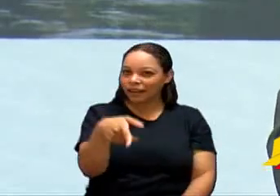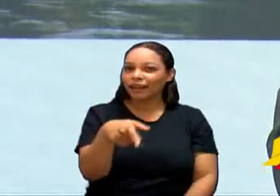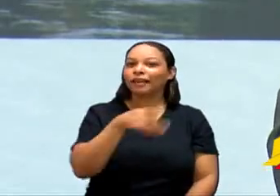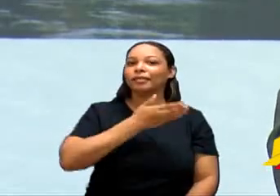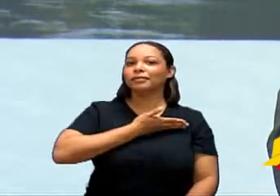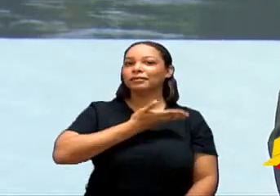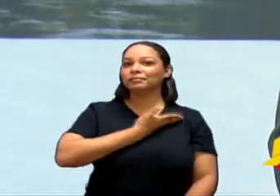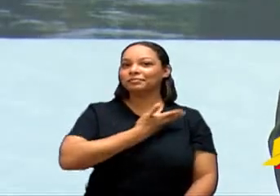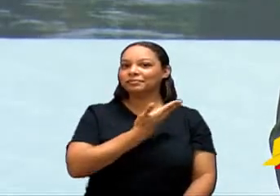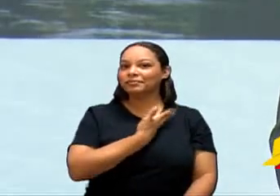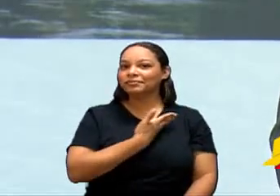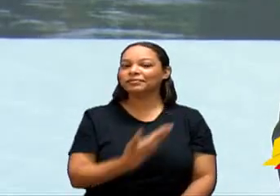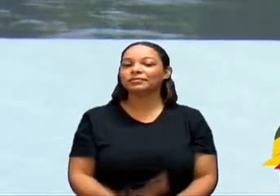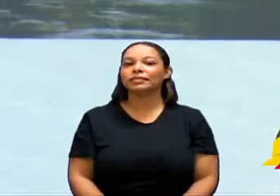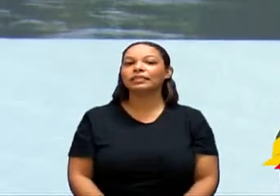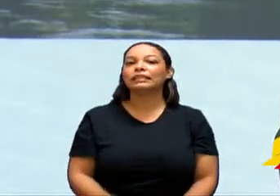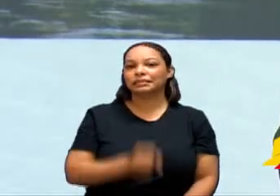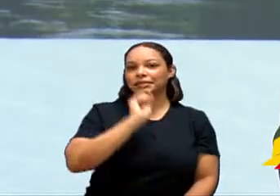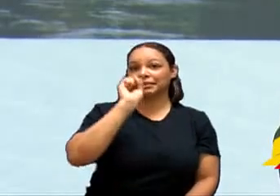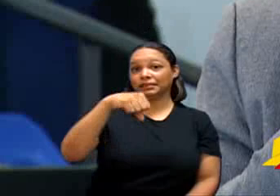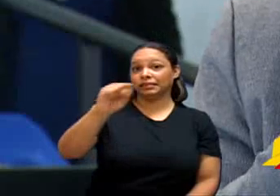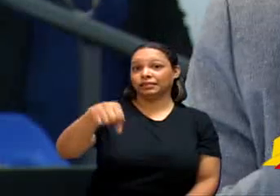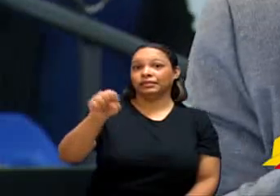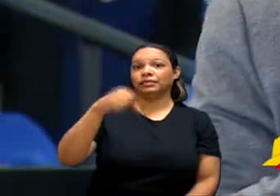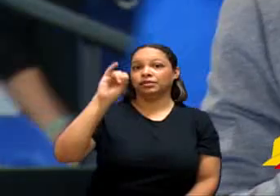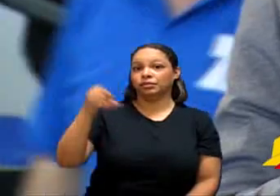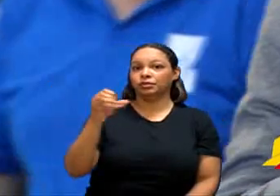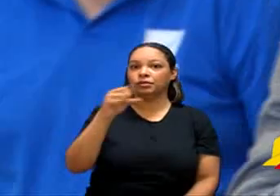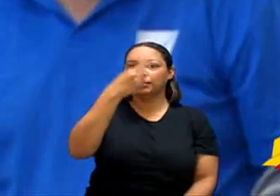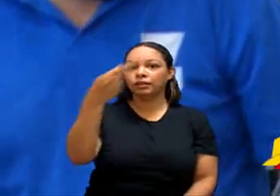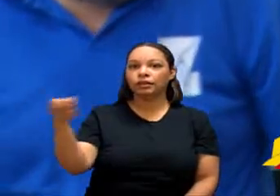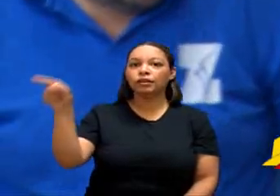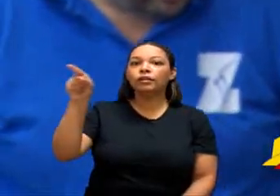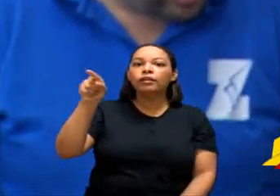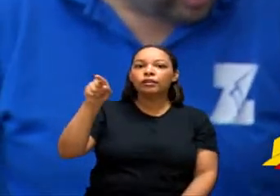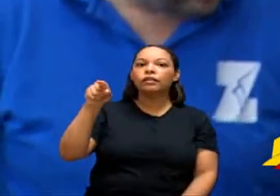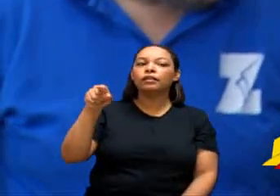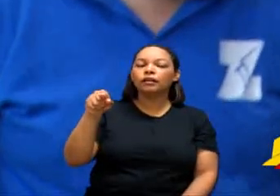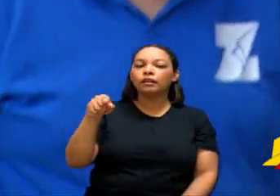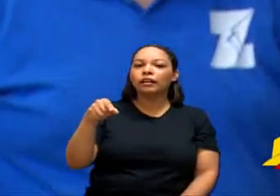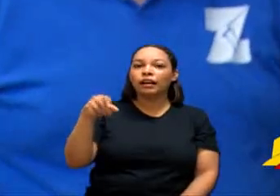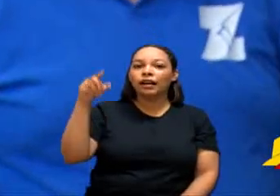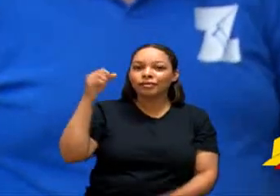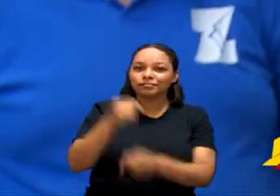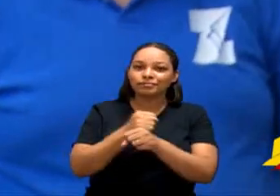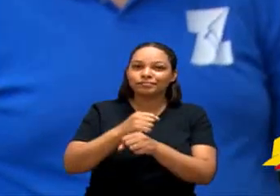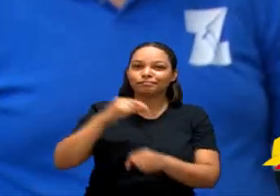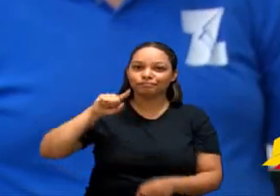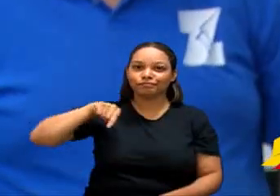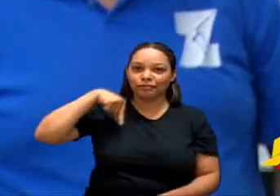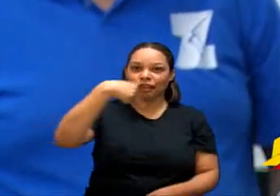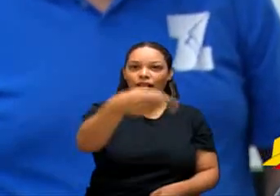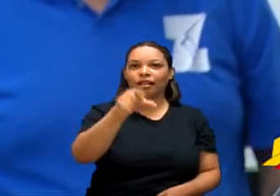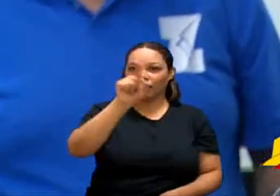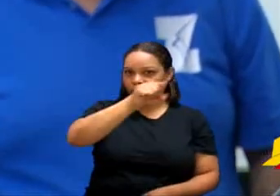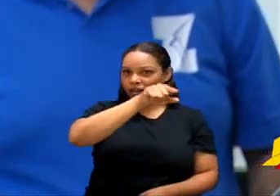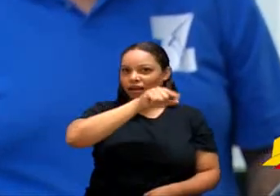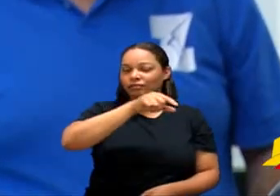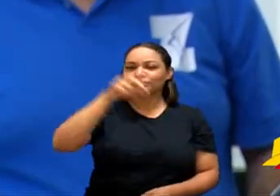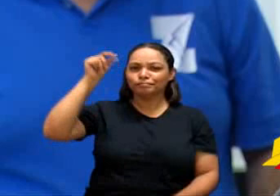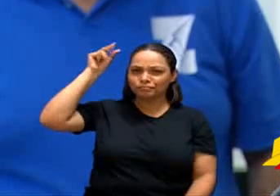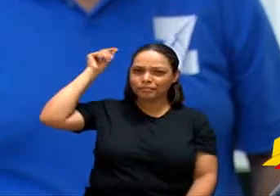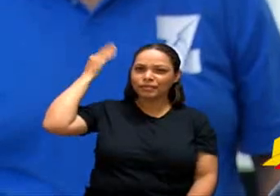muitas vezes, né? Sim, João. É. Naquela ocasião, para chegar até a Feira da Barganha, era só terra. Tanto a doutor Marciano da